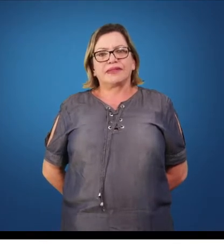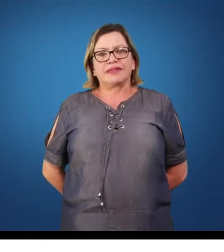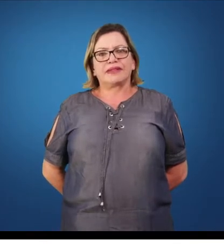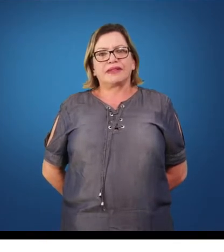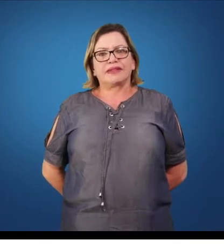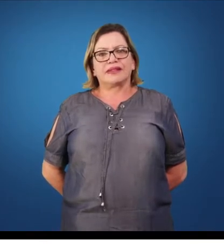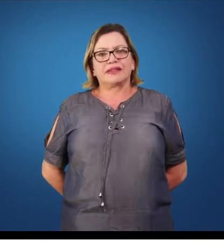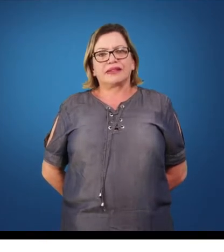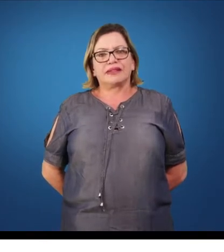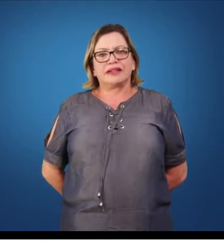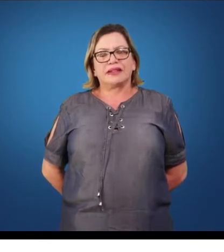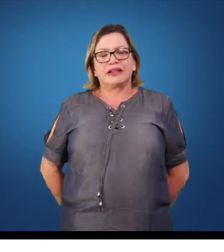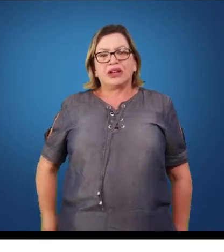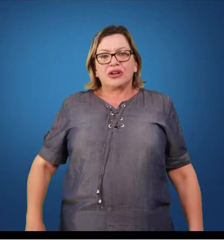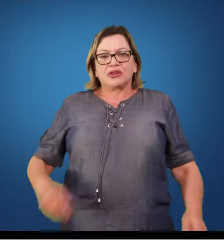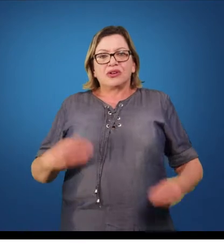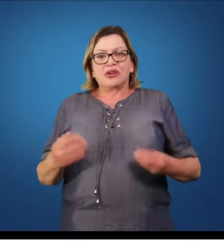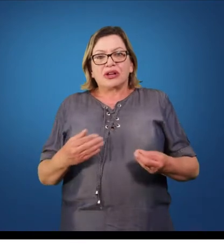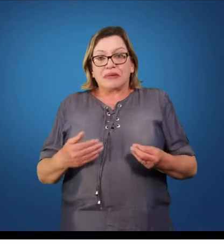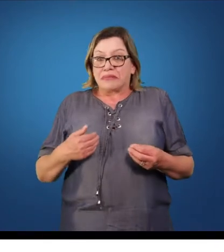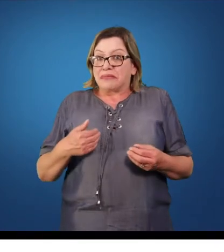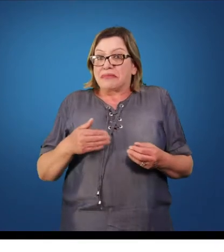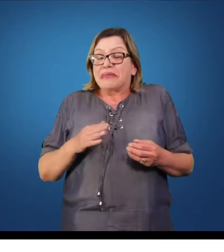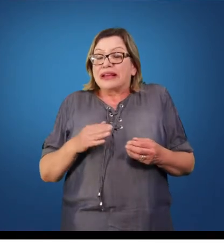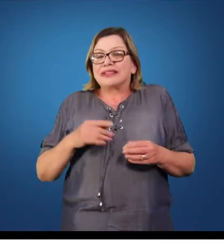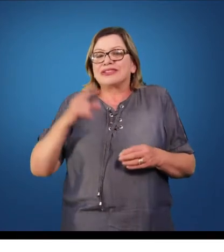Onde eu aumento a complexidade agora?